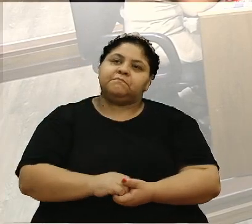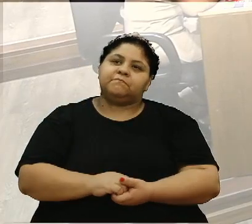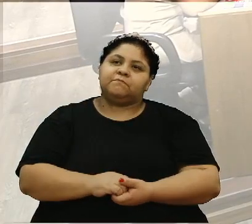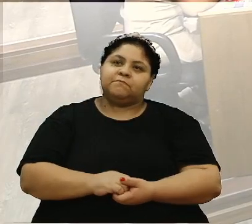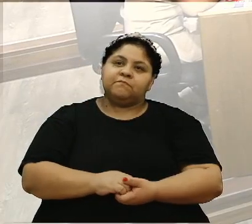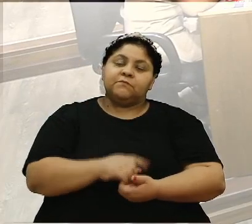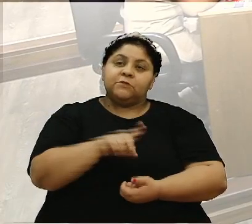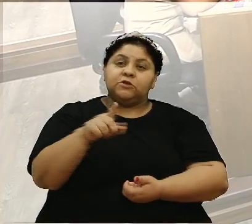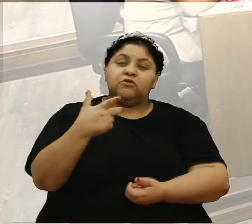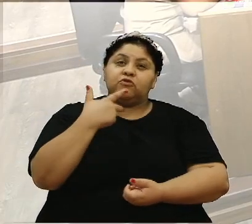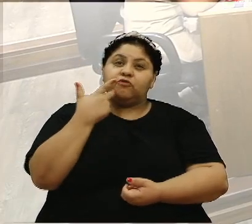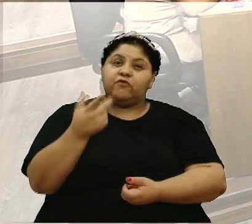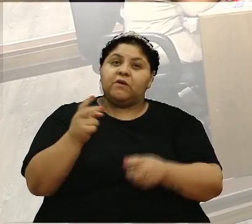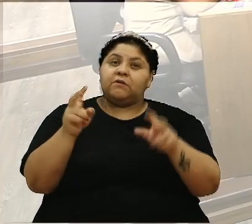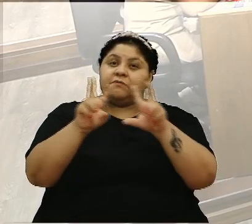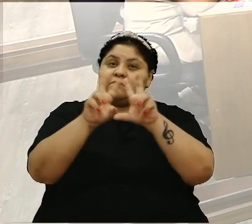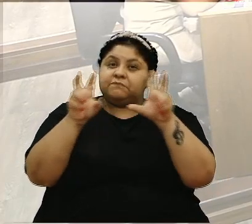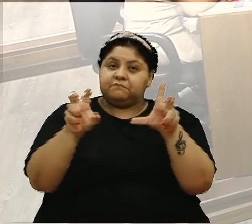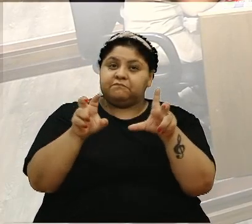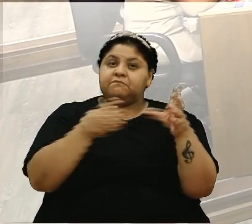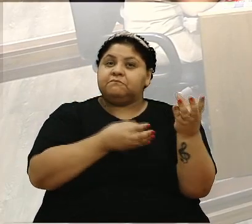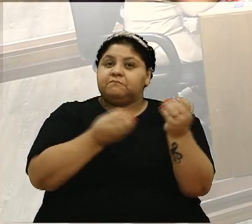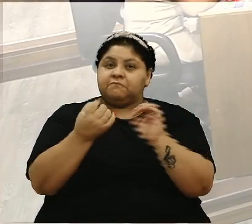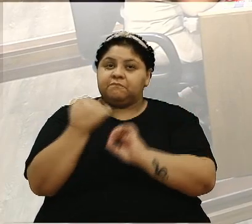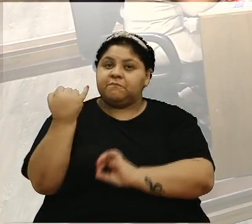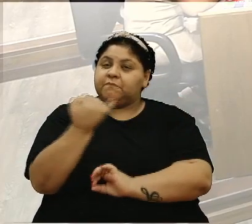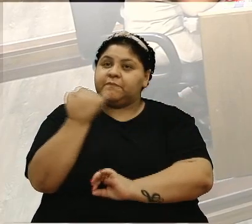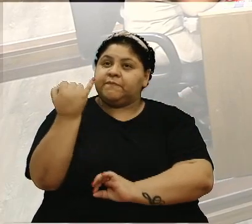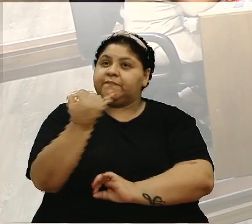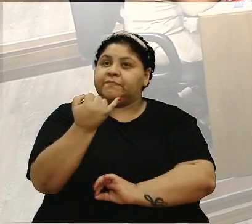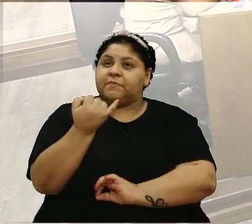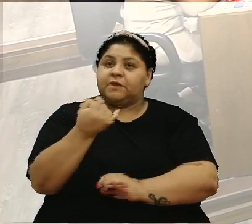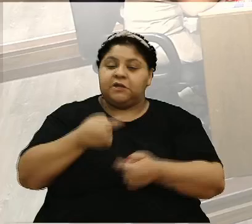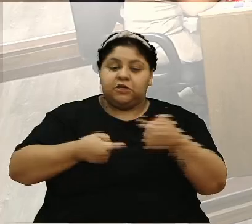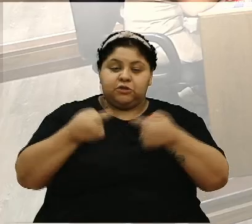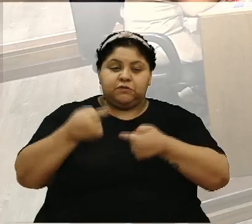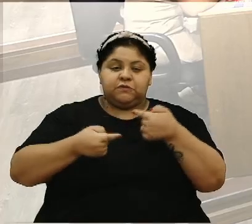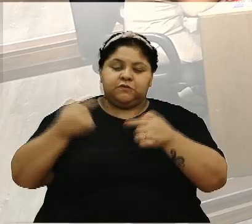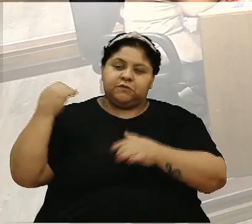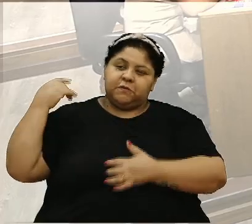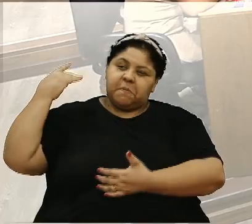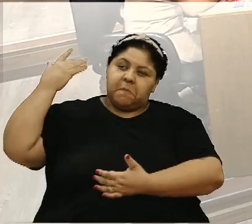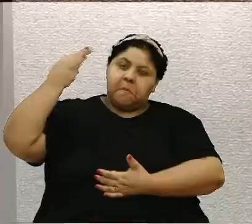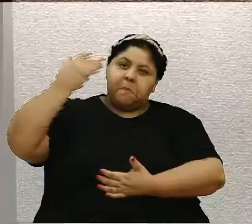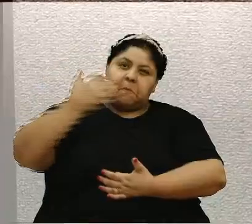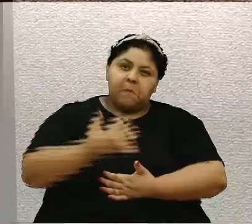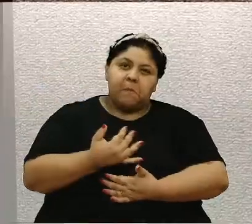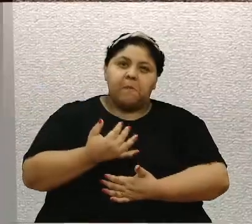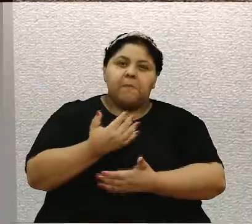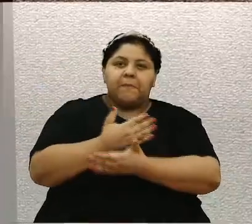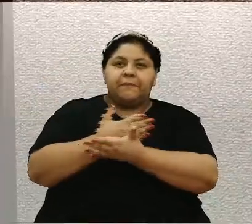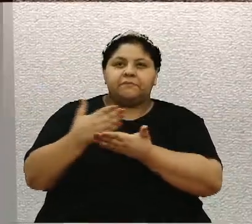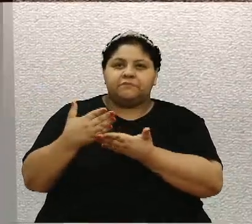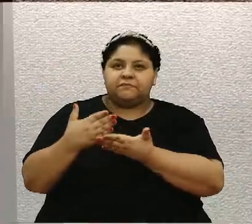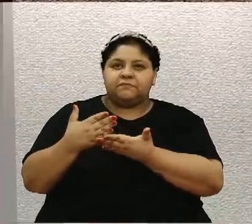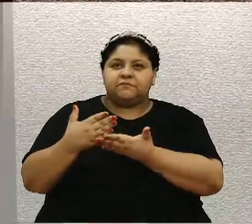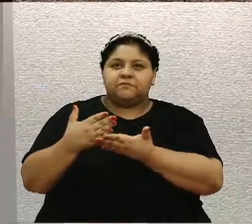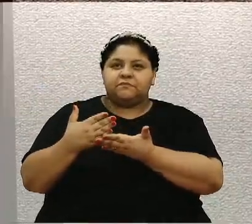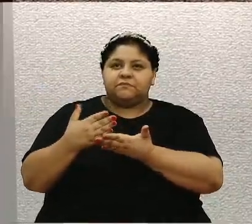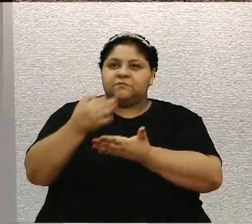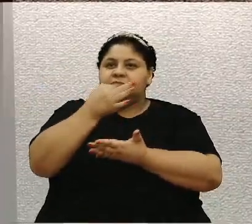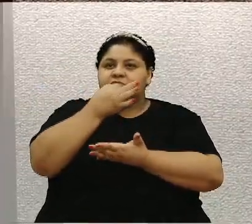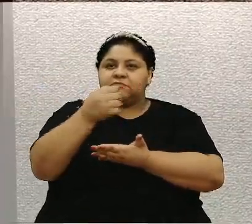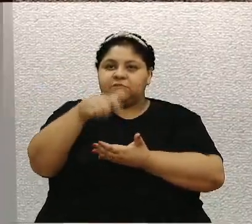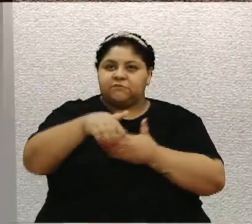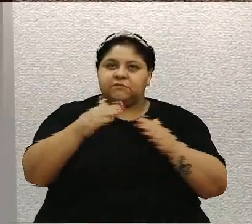senhor levanta uma questão aí bastante importante que a gente vem discutindo já desde que a gente assumiu nossas posições aqui